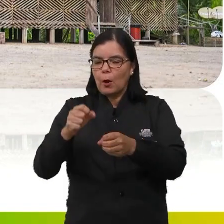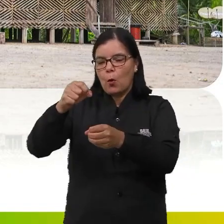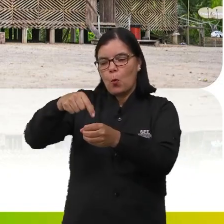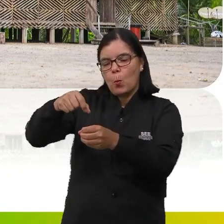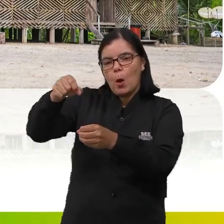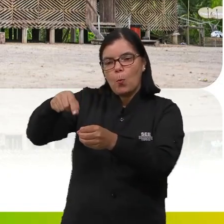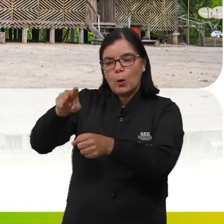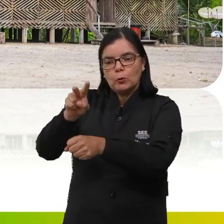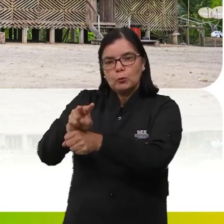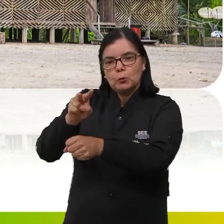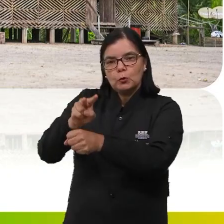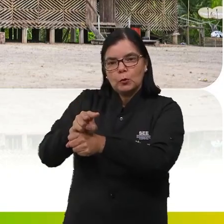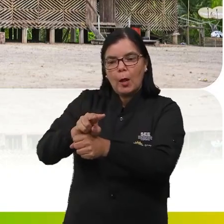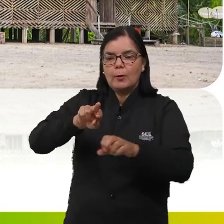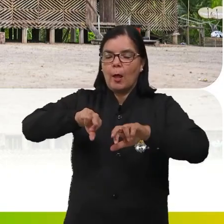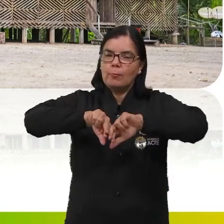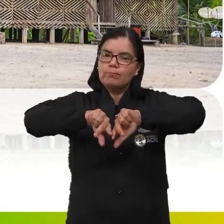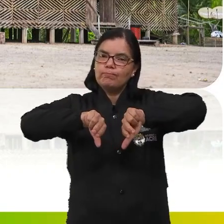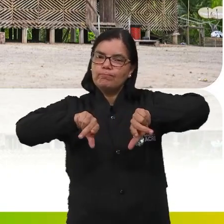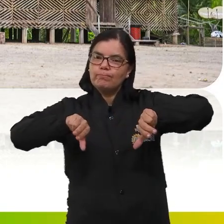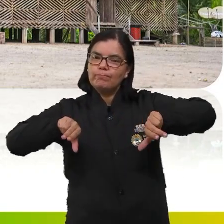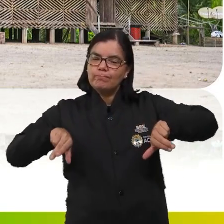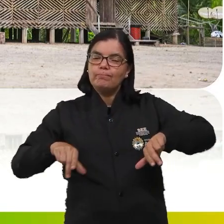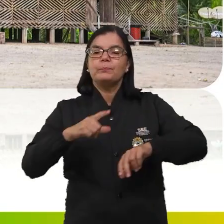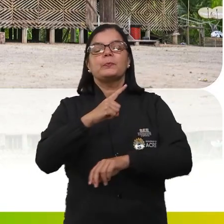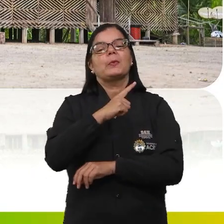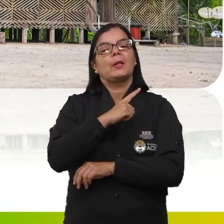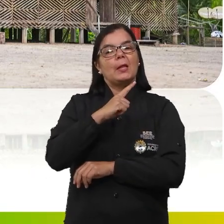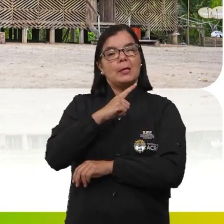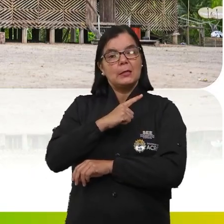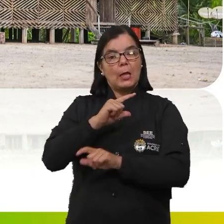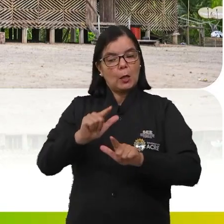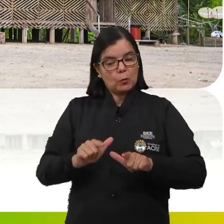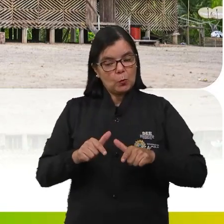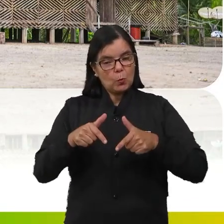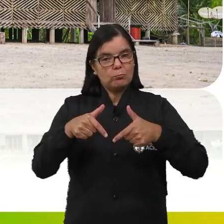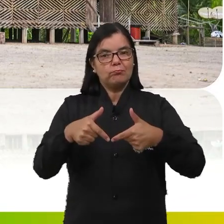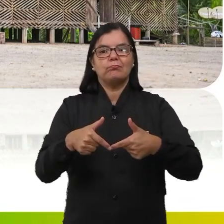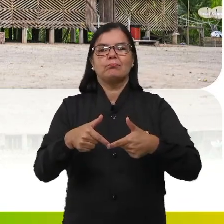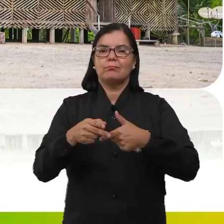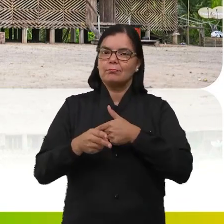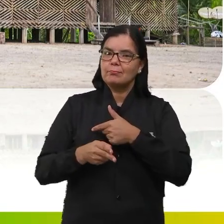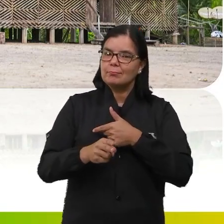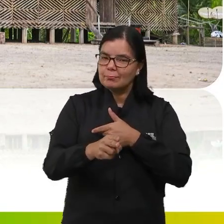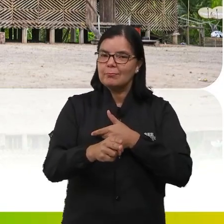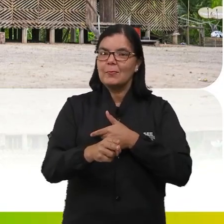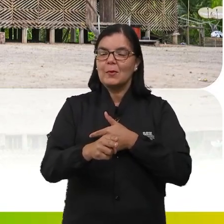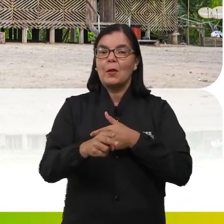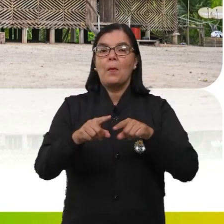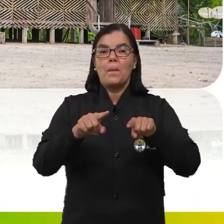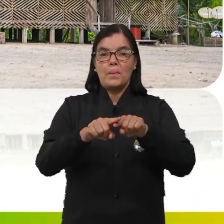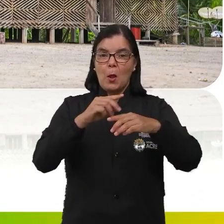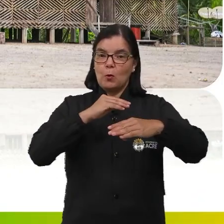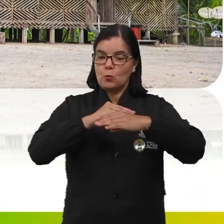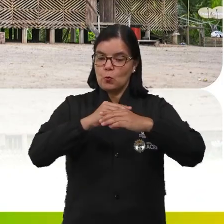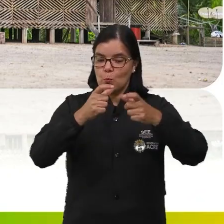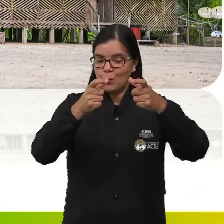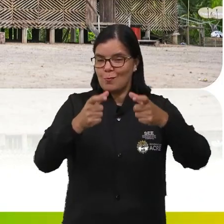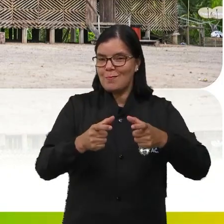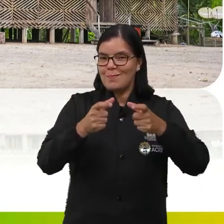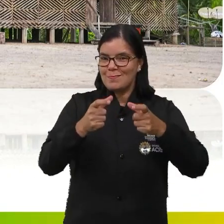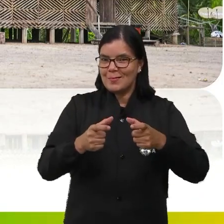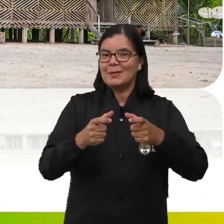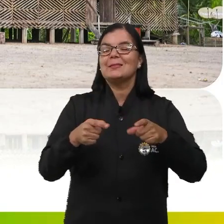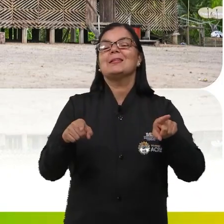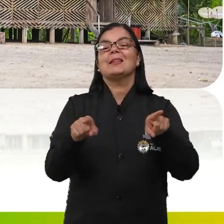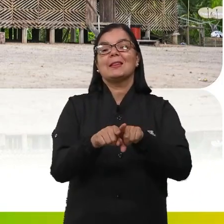garantem a conservação da biodiversidade. Eles têm uma luta contínua pela soberania do seu território. E